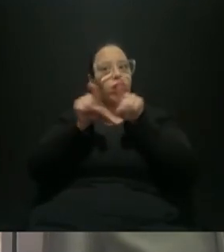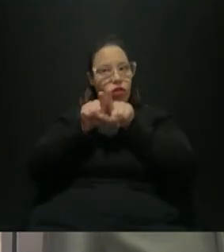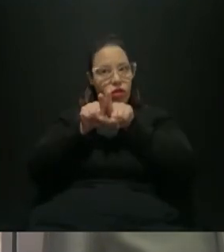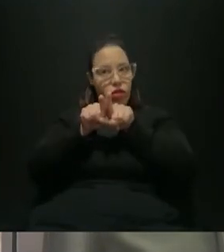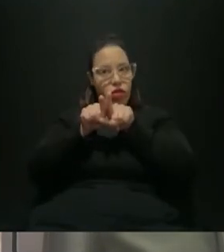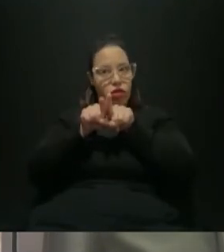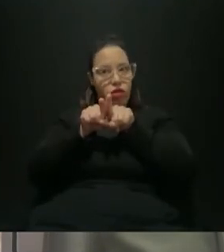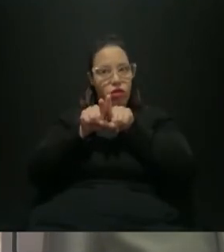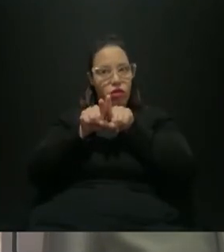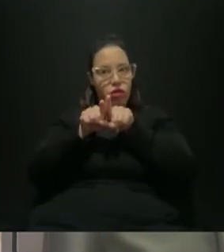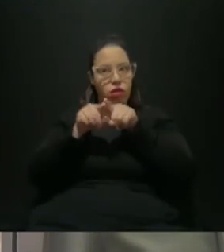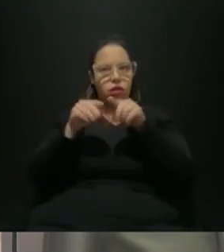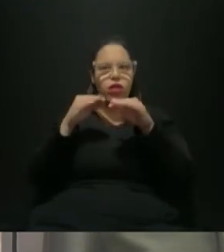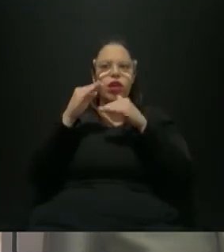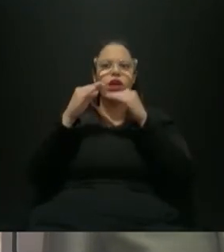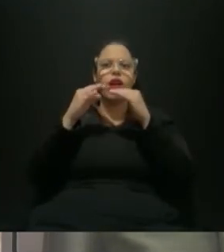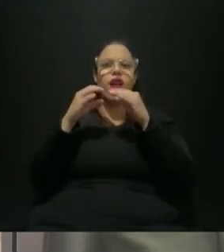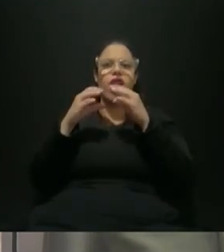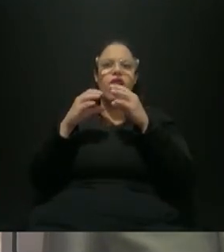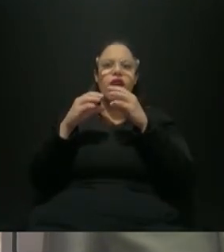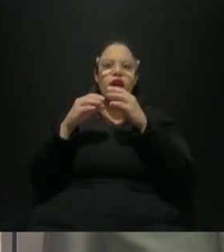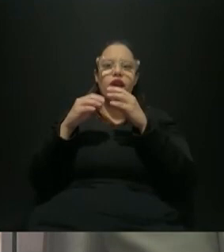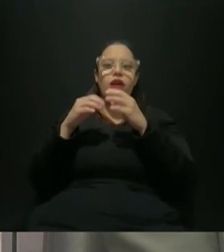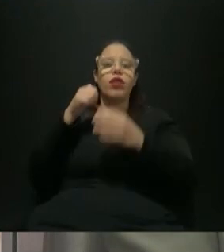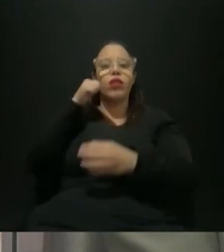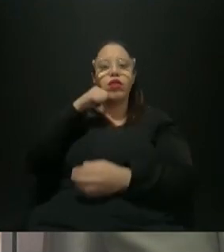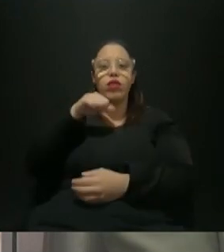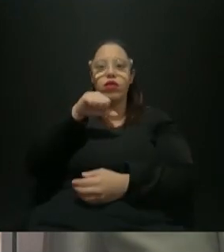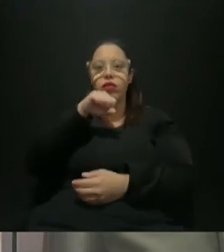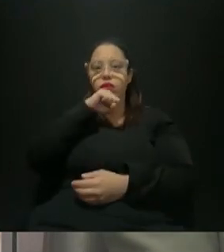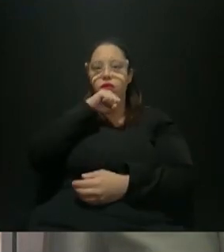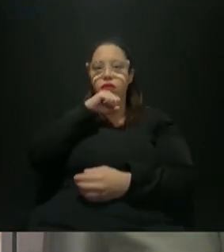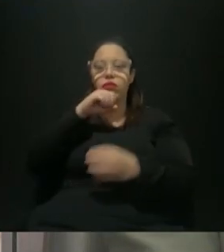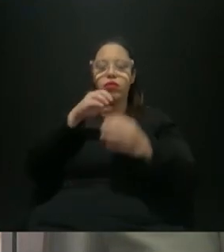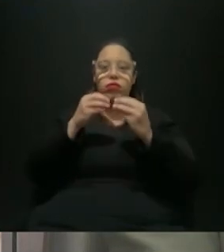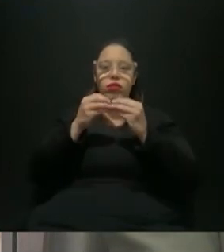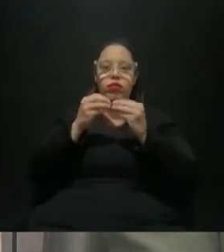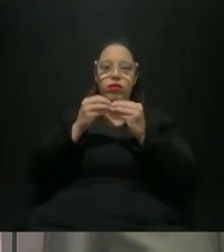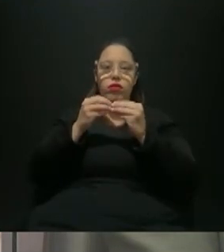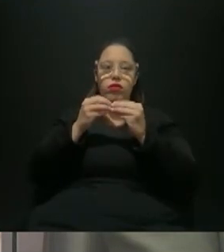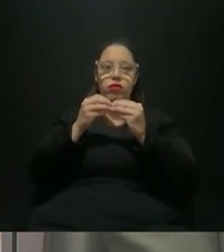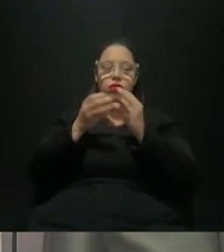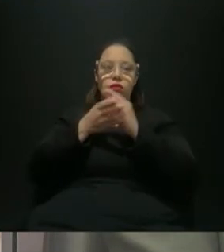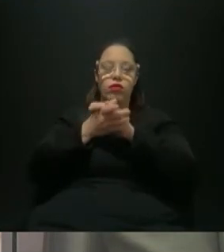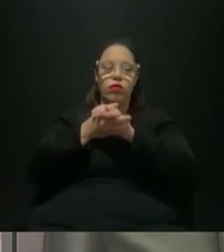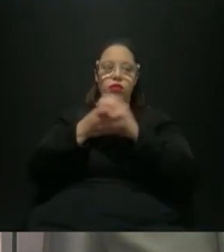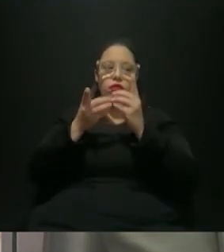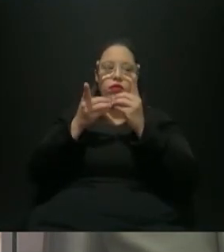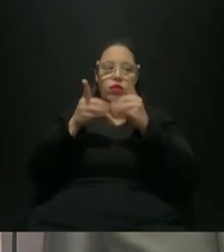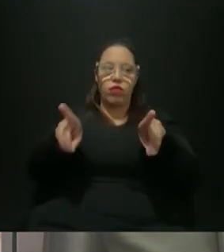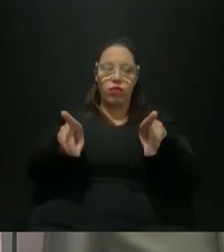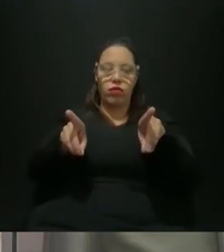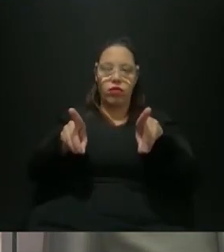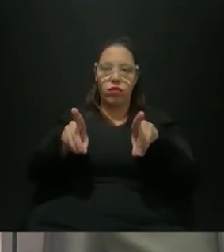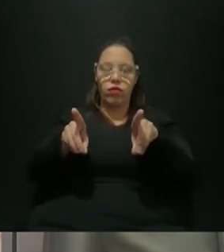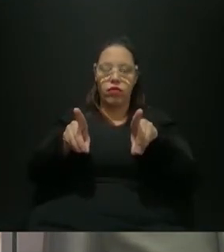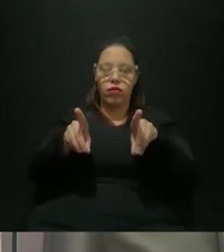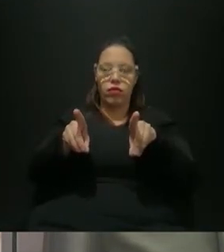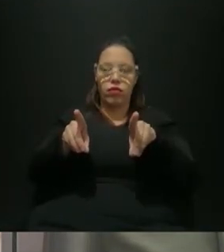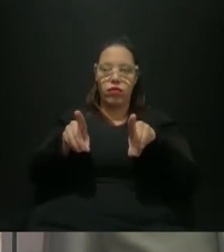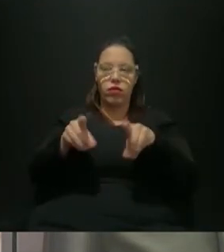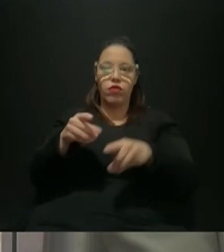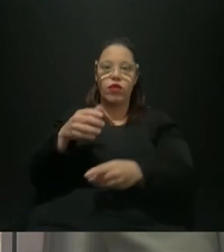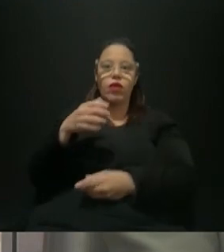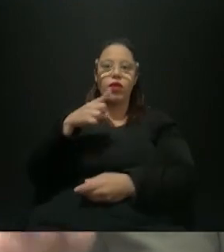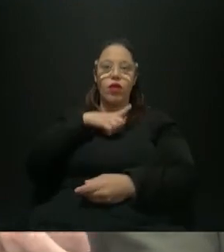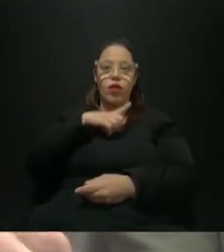fui criado por mãe, minha mãe era separada, e quando eu tive a Sofia, eu tive um processo de falar assim, eu